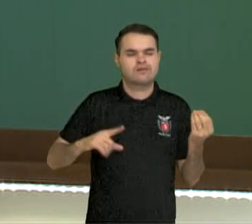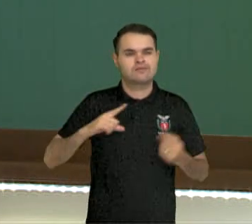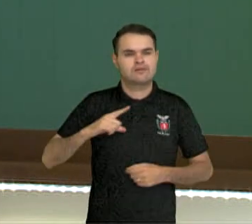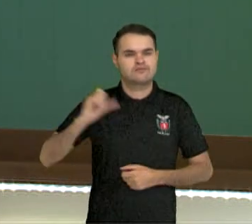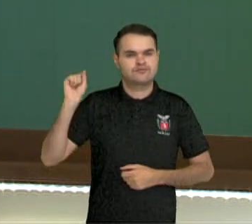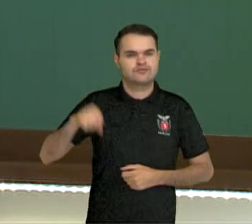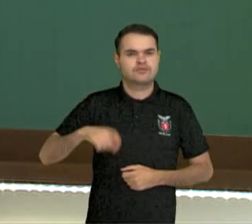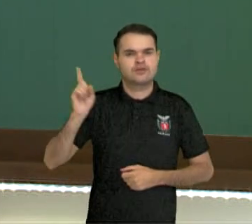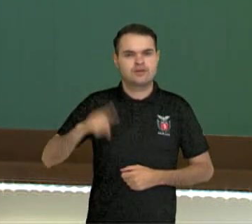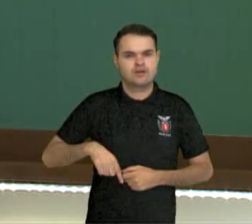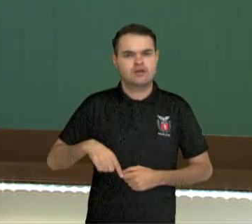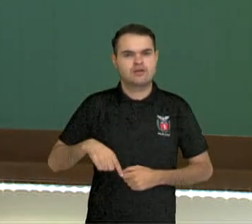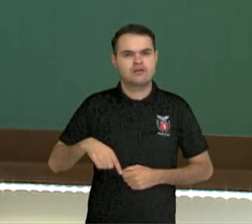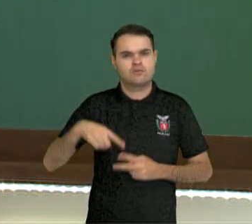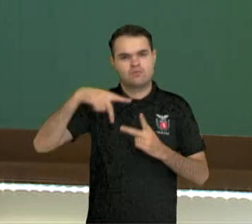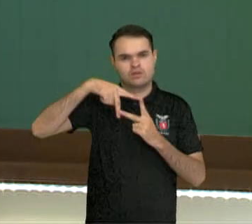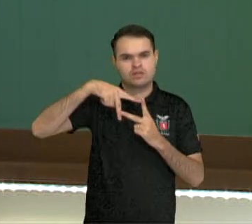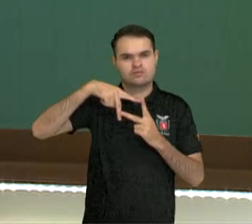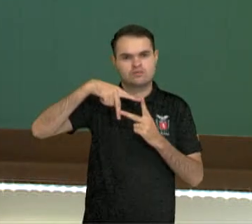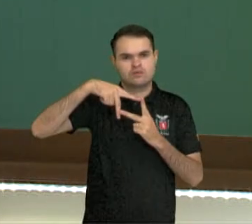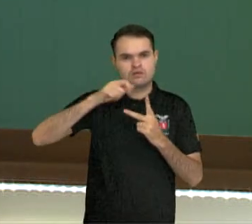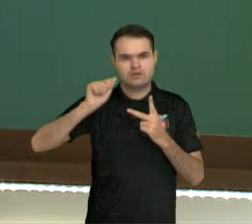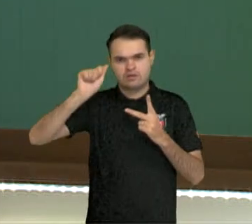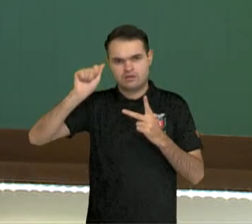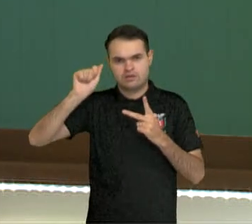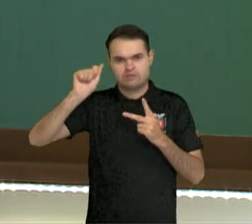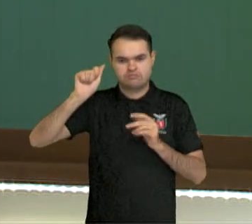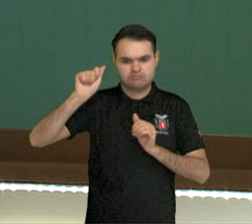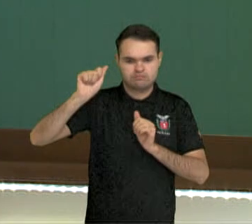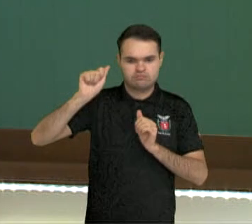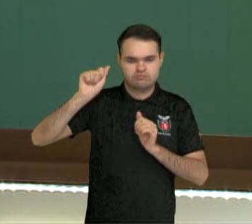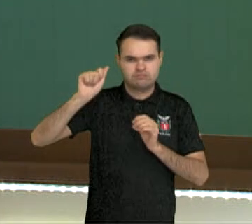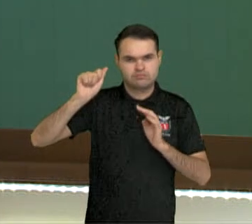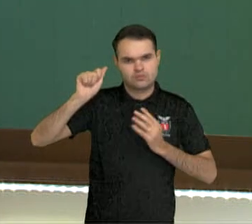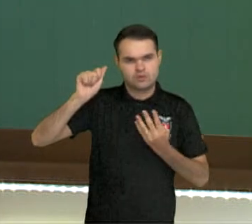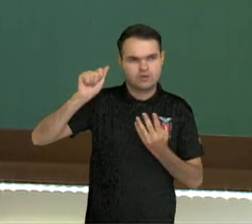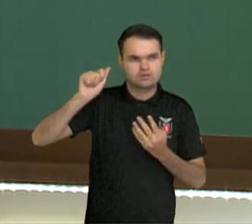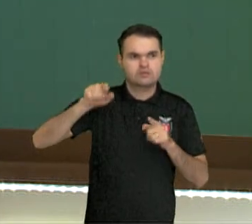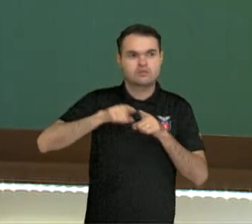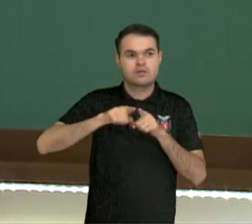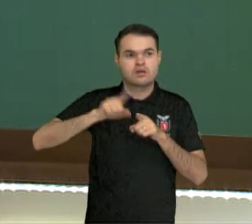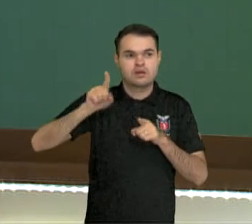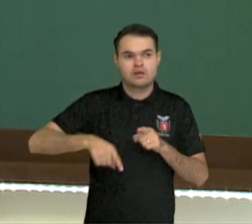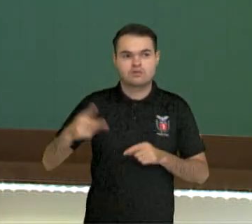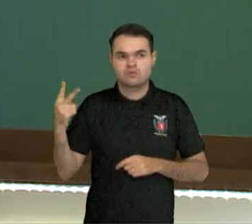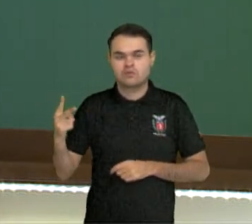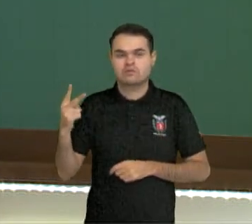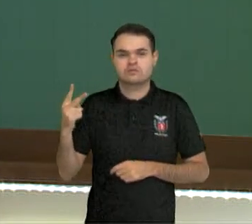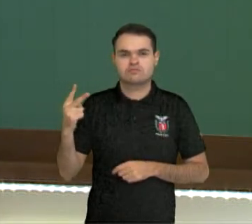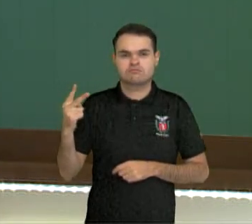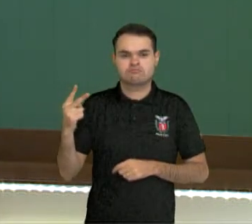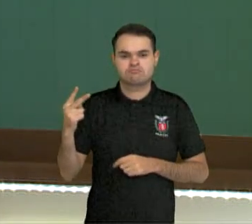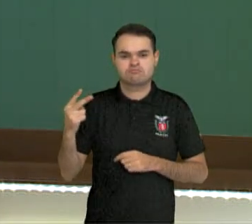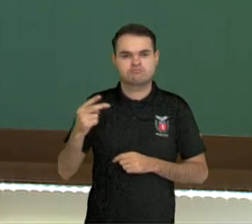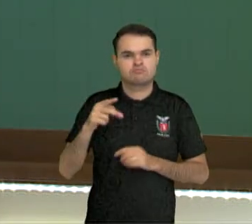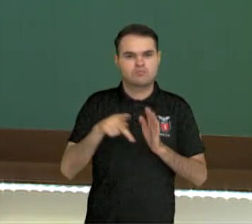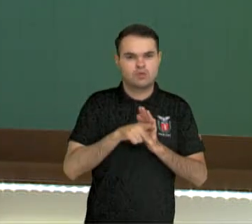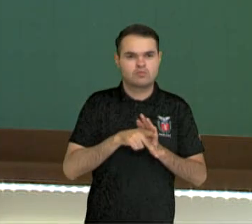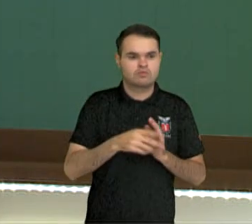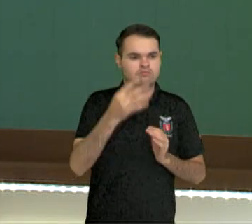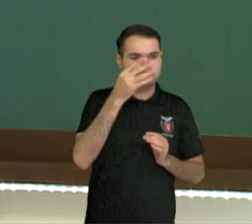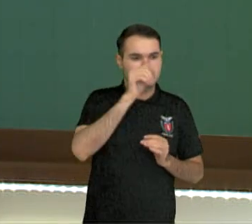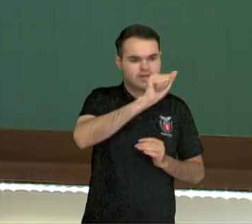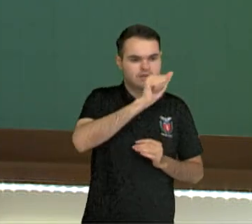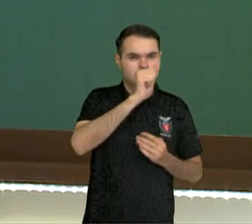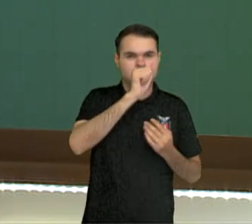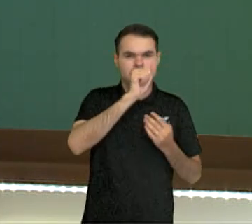sim um quadrado de lado A, olha aqui, outro de lado 4 e 2, olha aqui, ó, de lados A por